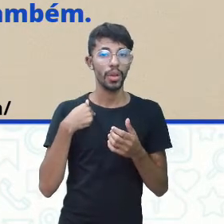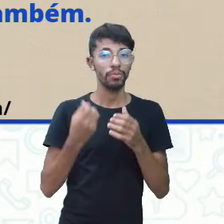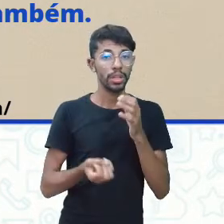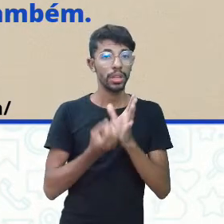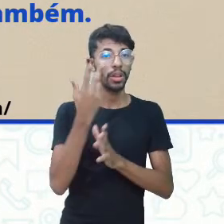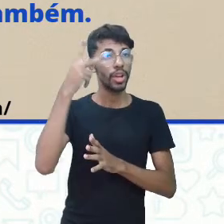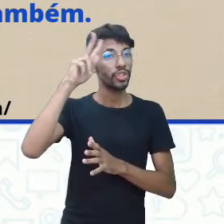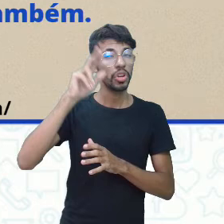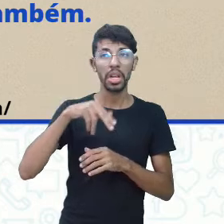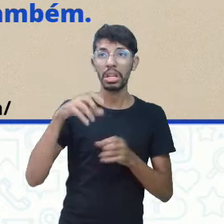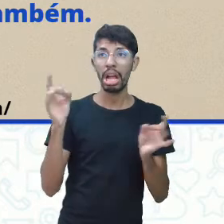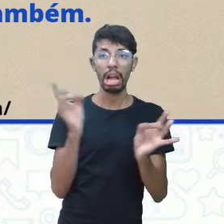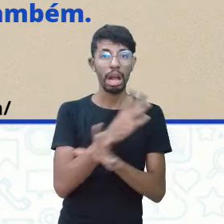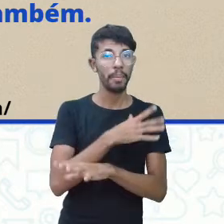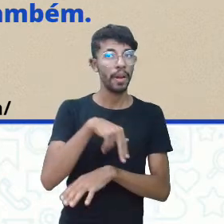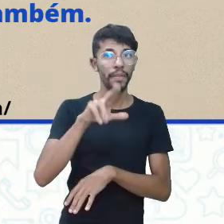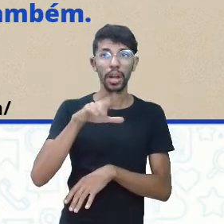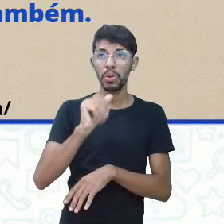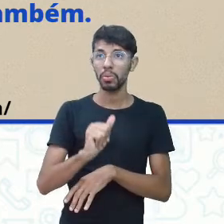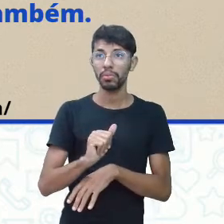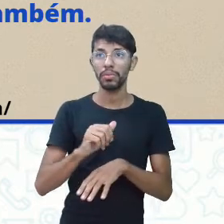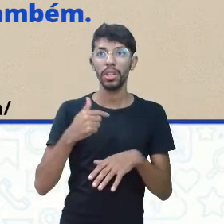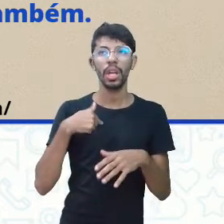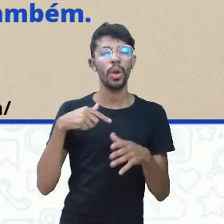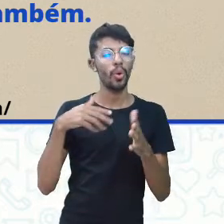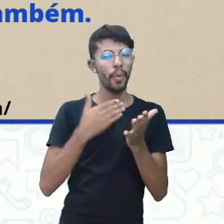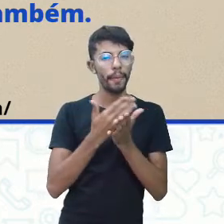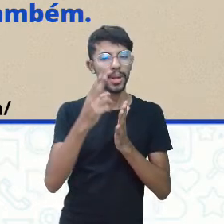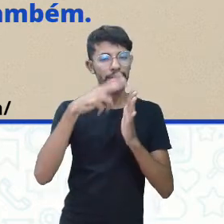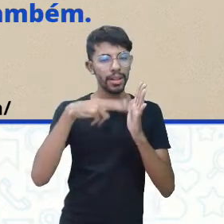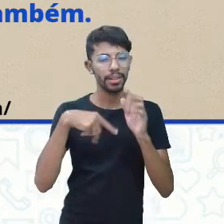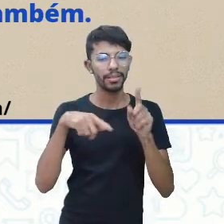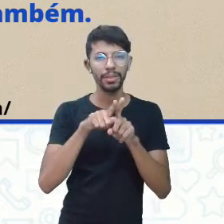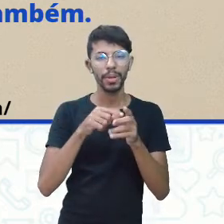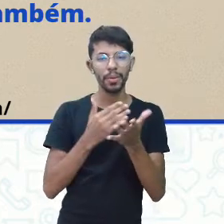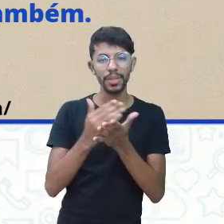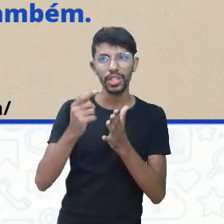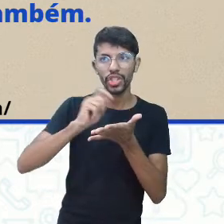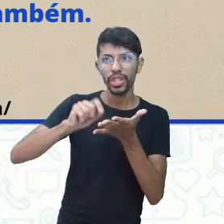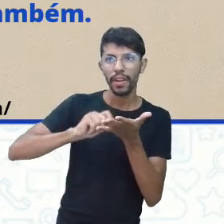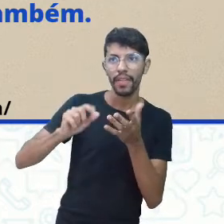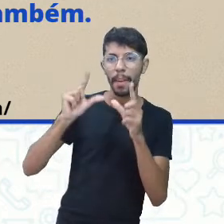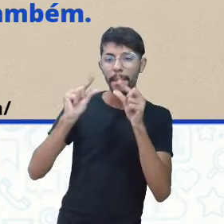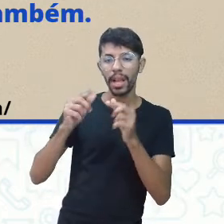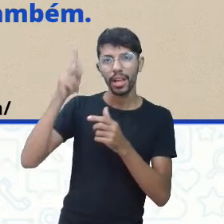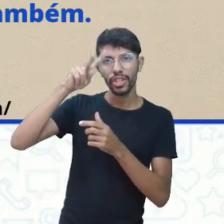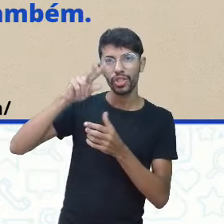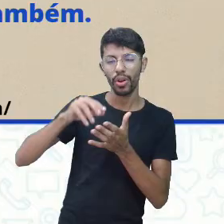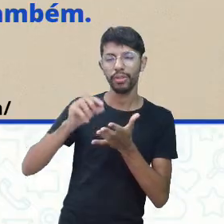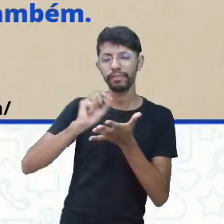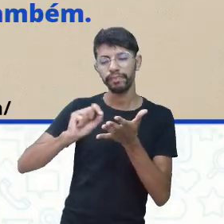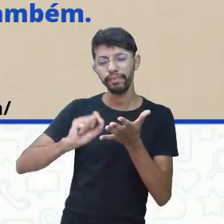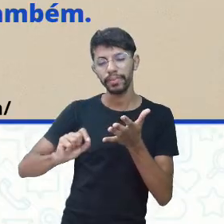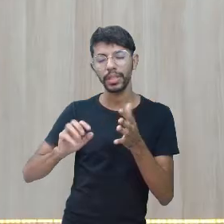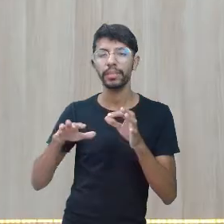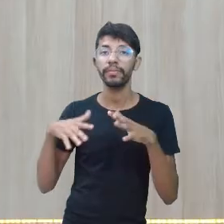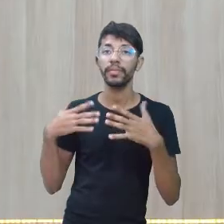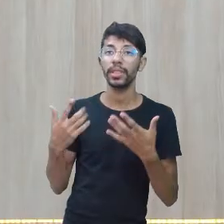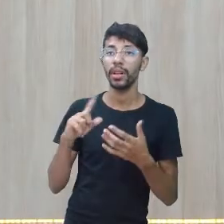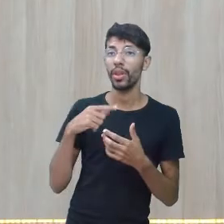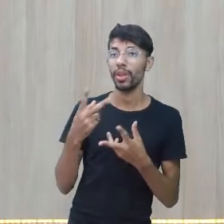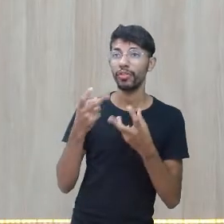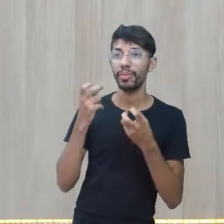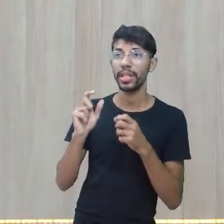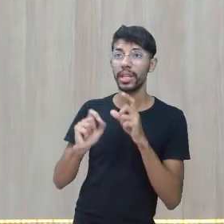nunca. Quando comecei a ler, comecei a escrever também pequenas histórias. Então a gente percebe aqui a